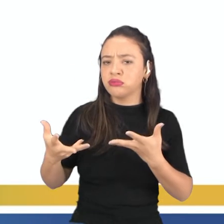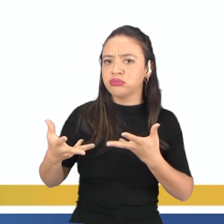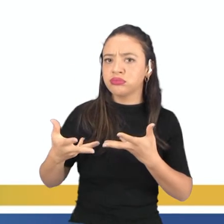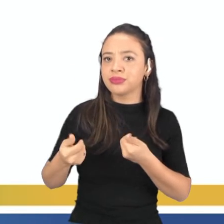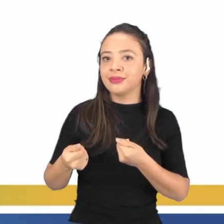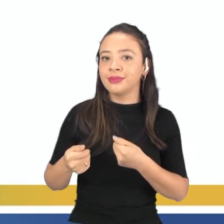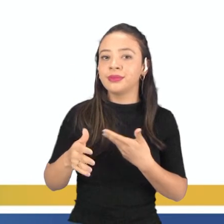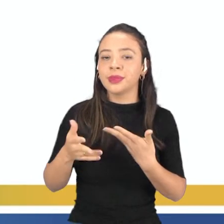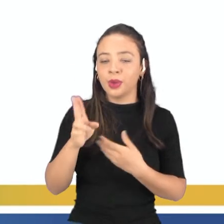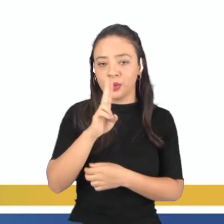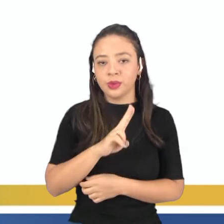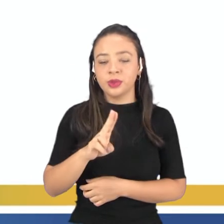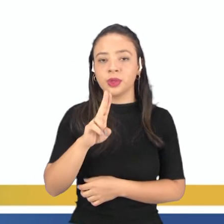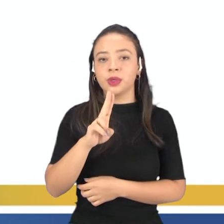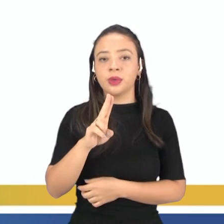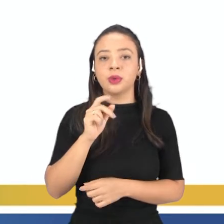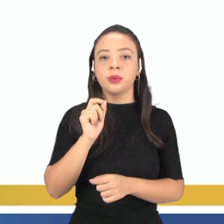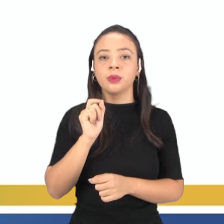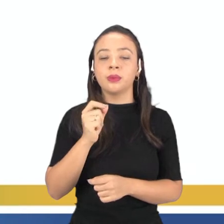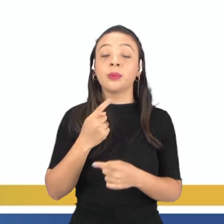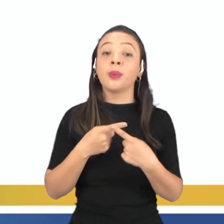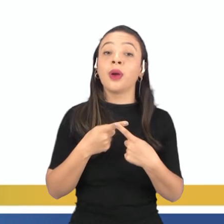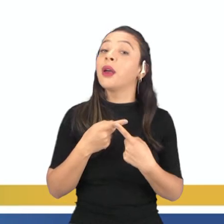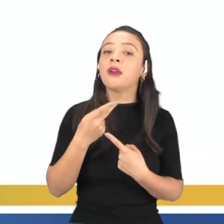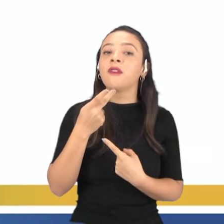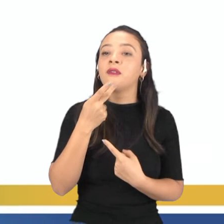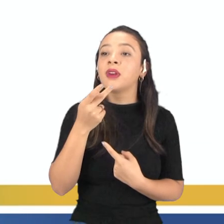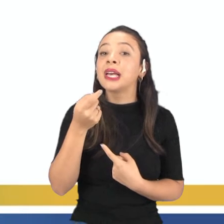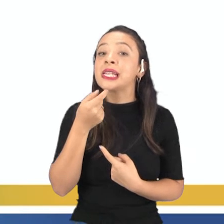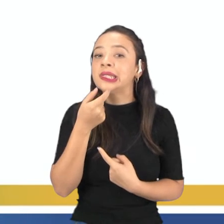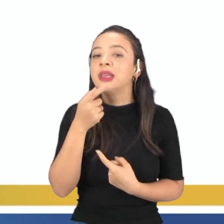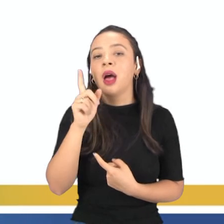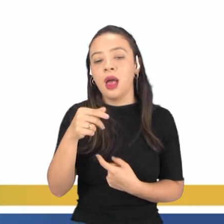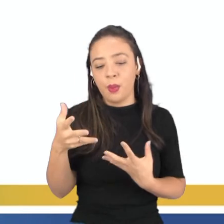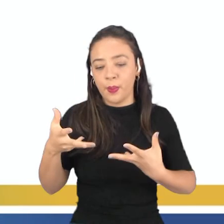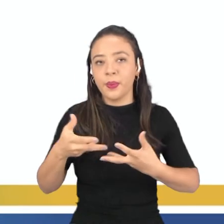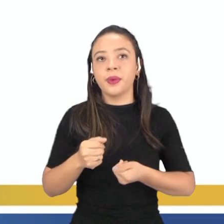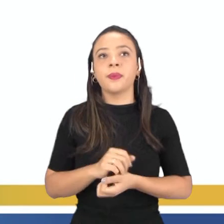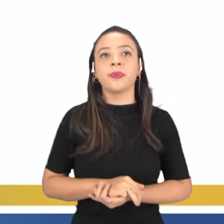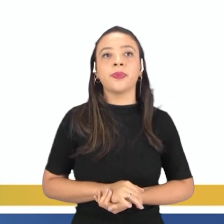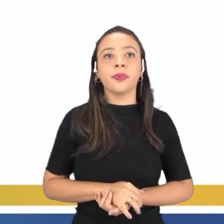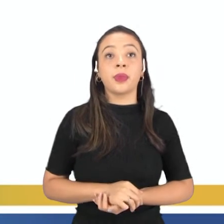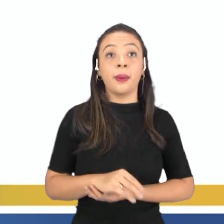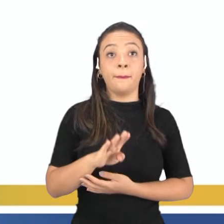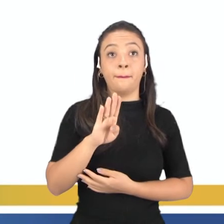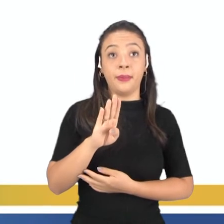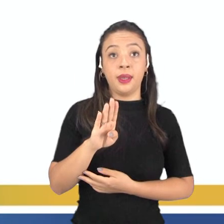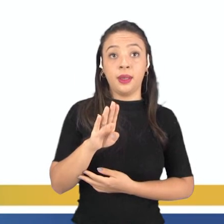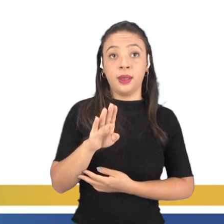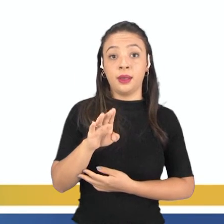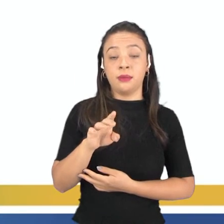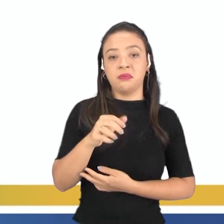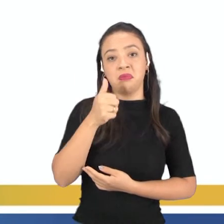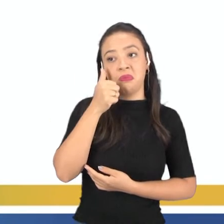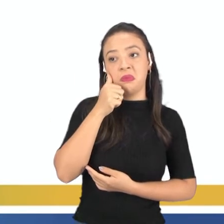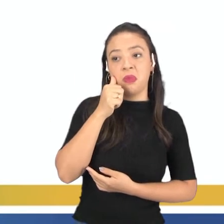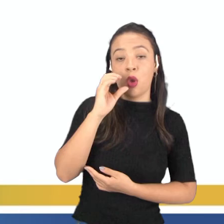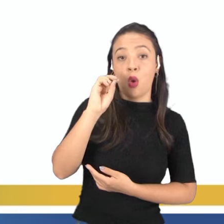vamos usá-lo porque falar inglês é uma habilidade. Letra B, they, eles ou elas,